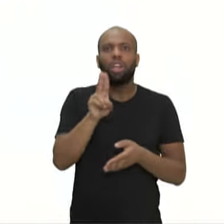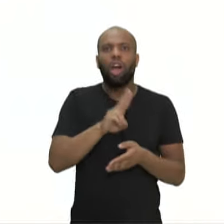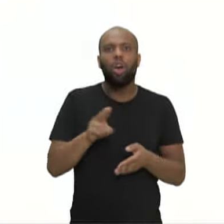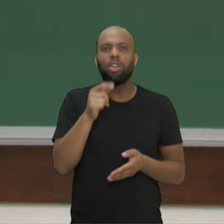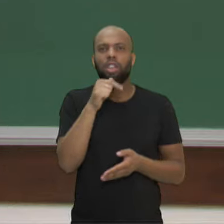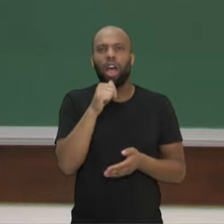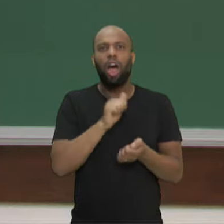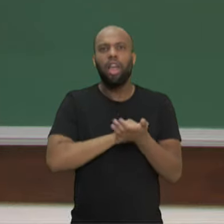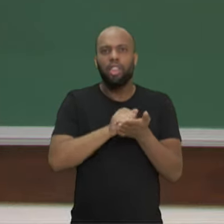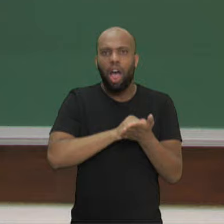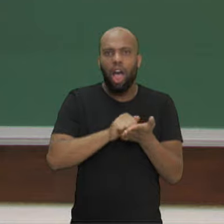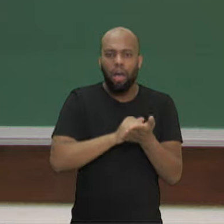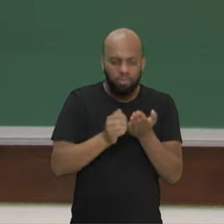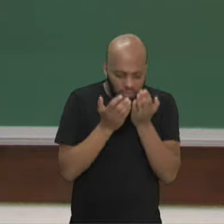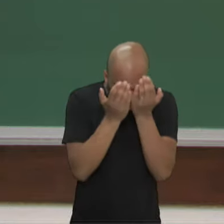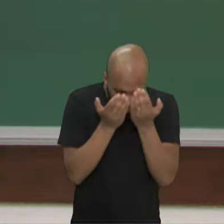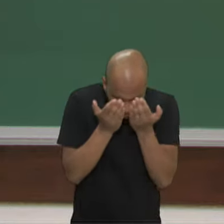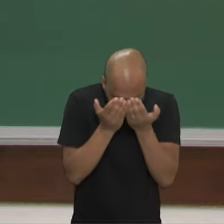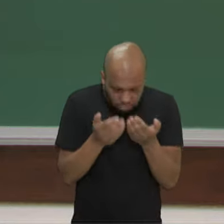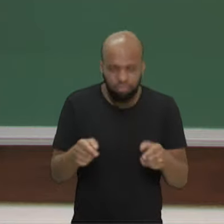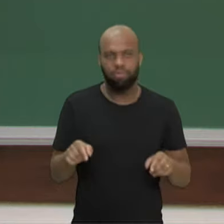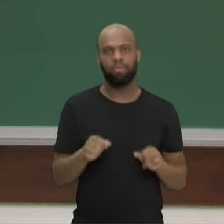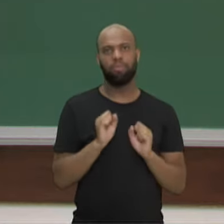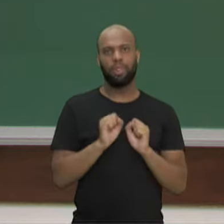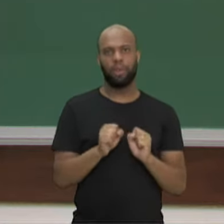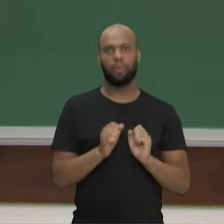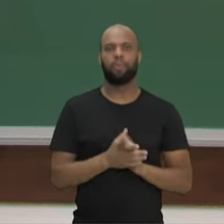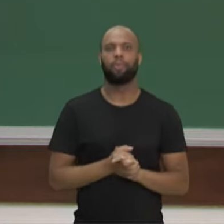sabão, demaquilante, lenço umedecido, tá?